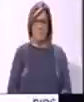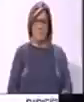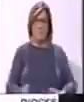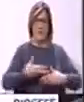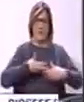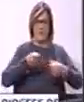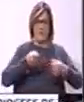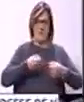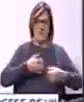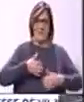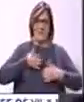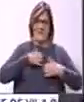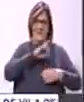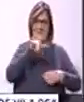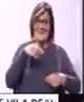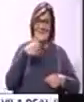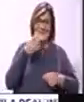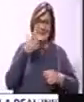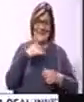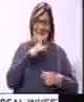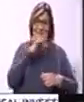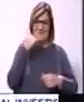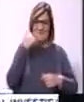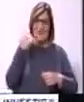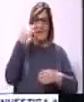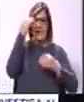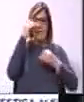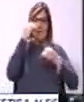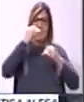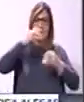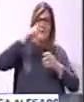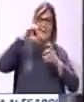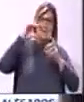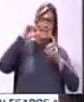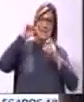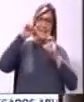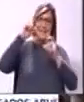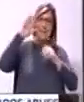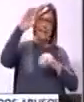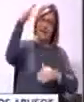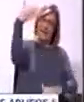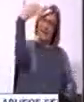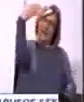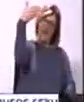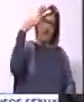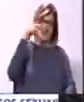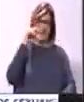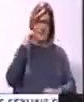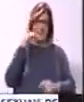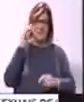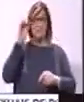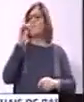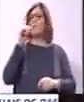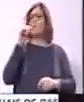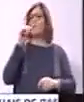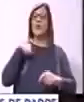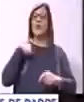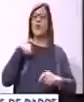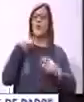Recebido com entusiasmo, pelo caminho, ensinou a tirar selfies. Sabes tirar? Sei, ó.